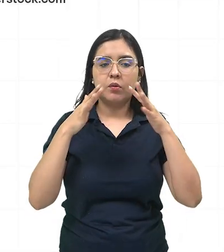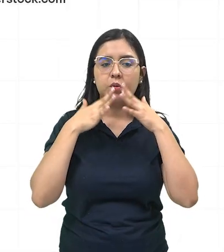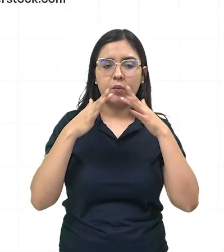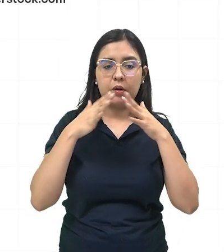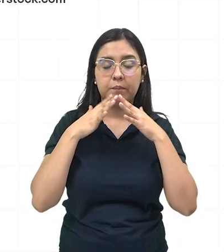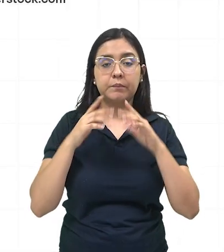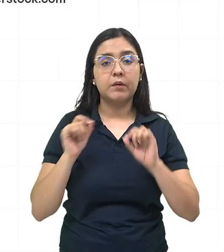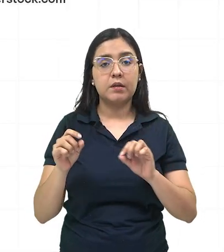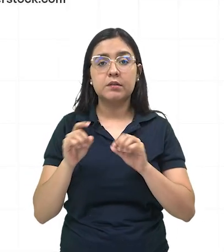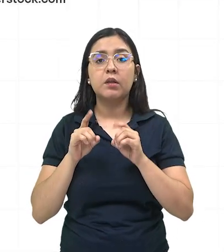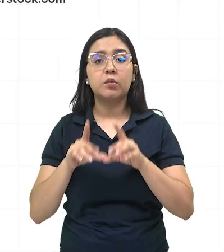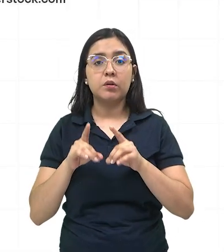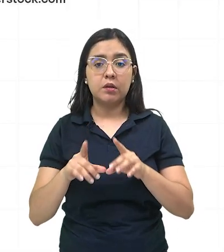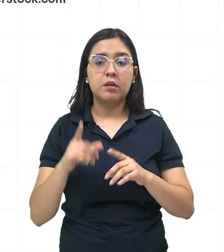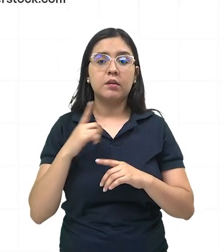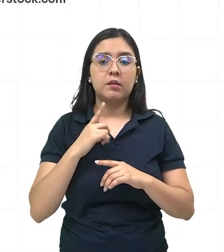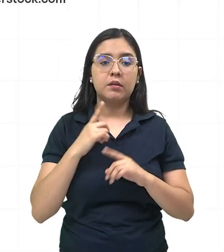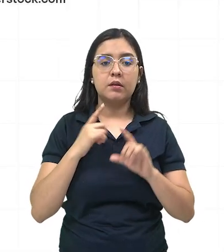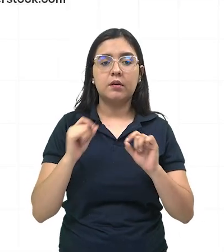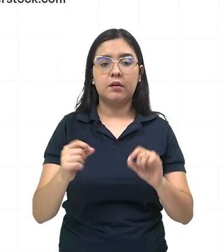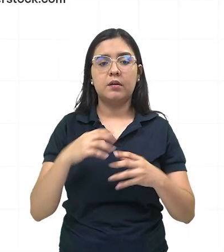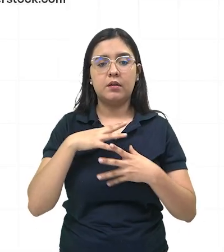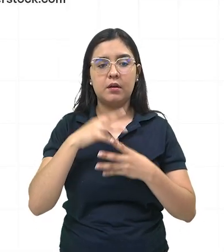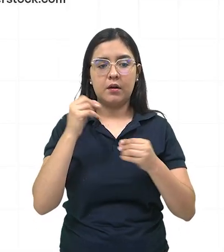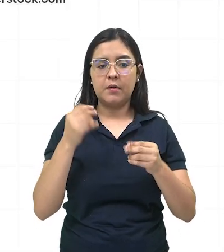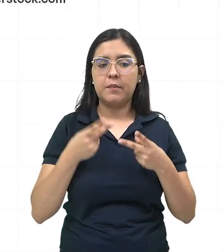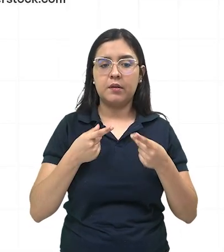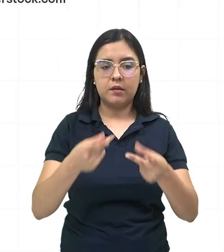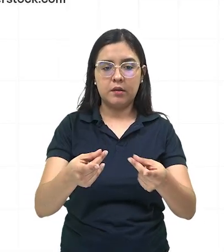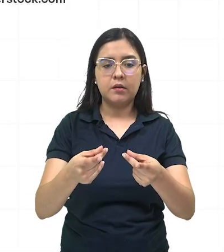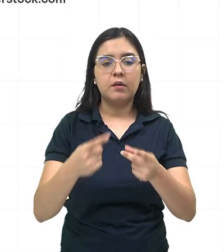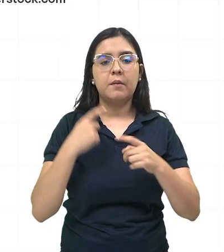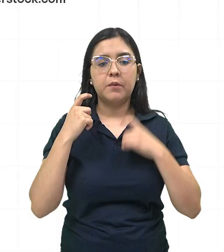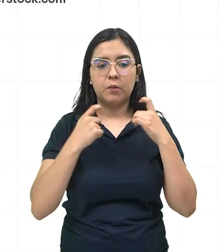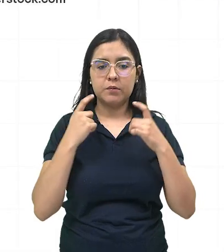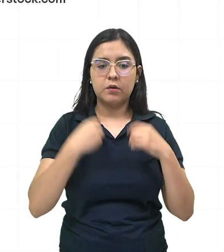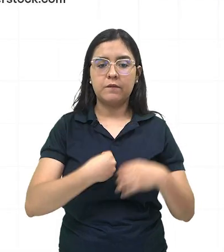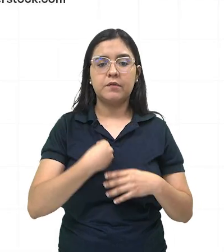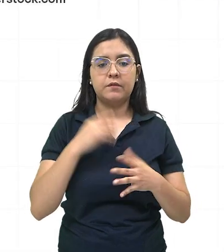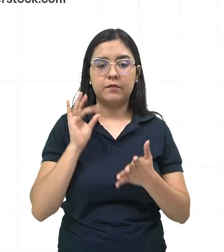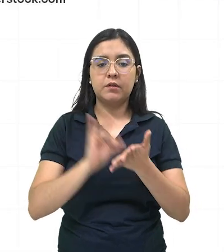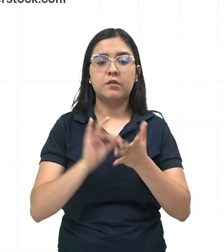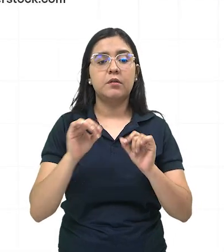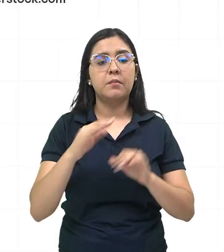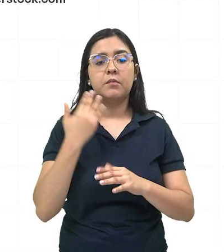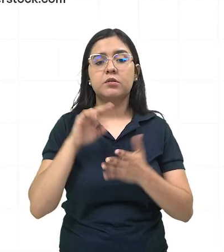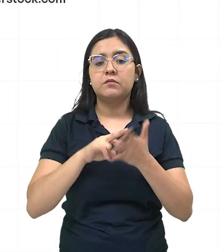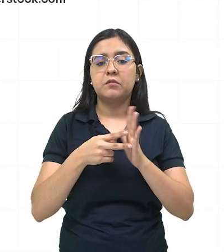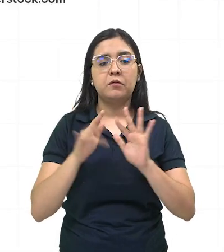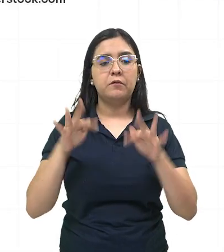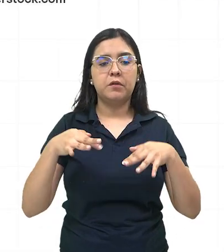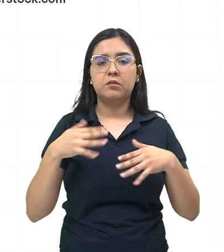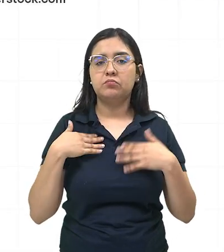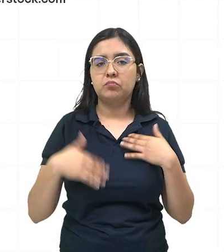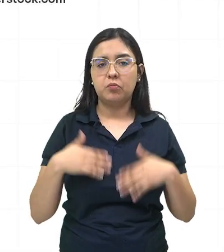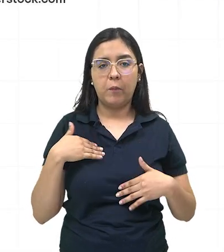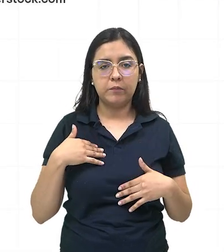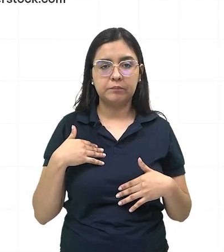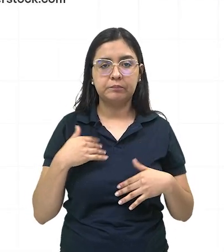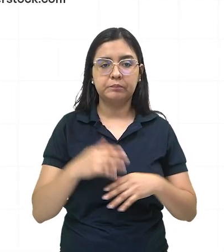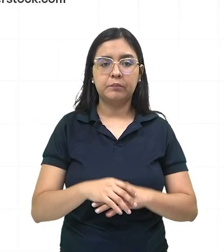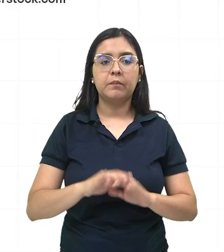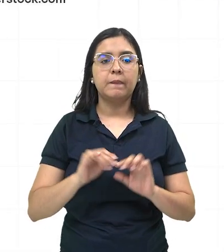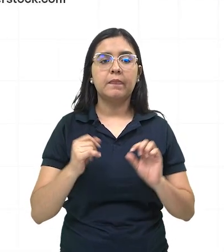essa doutrina a alma é eterna e a preocupação com a vida é real. A morte significa somente o fim do corpo.